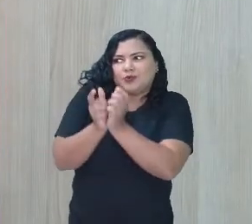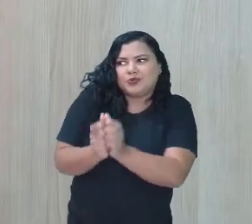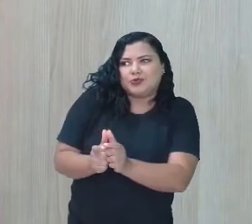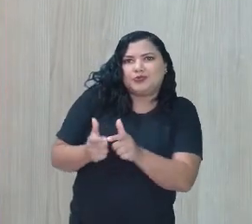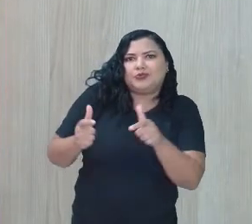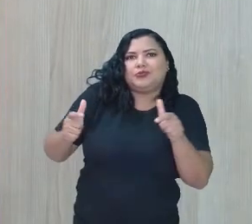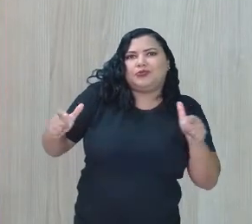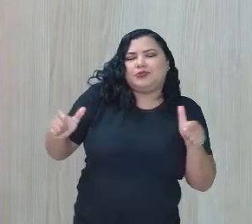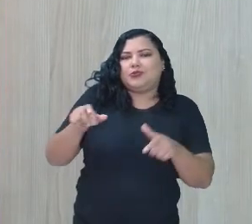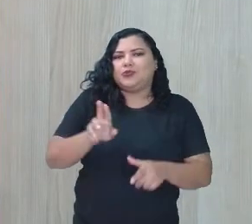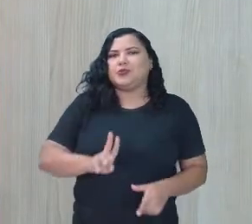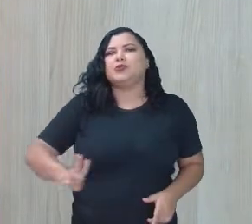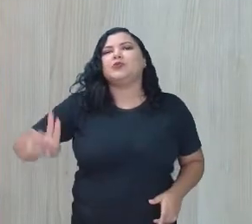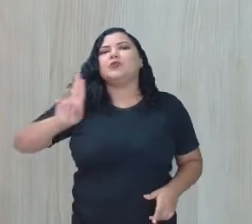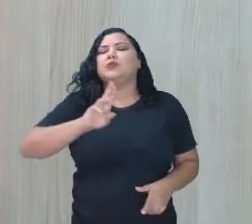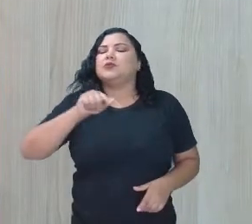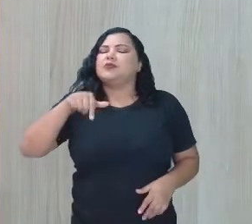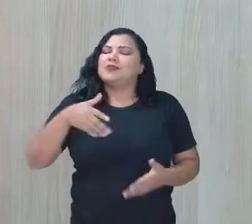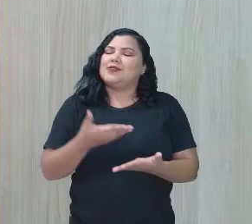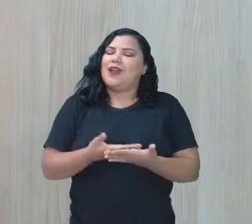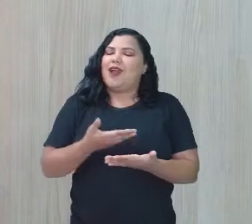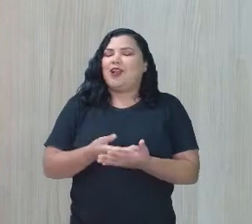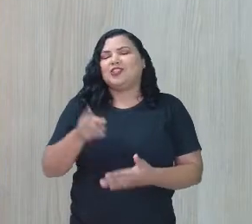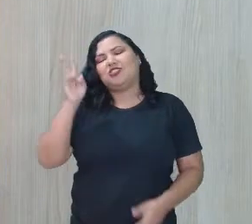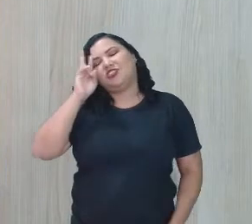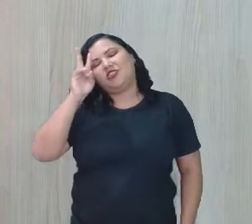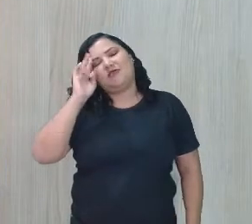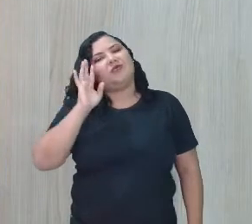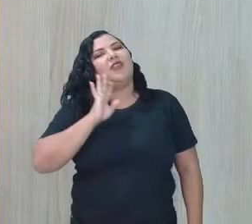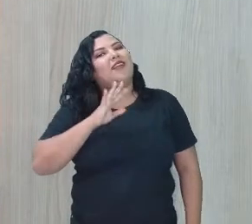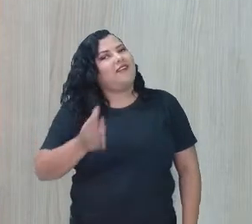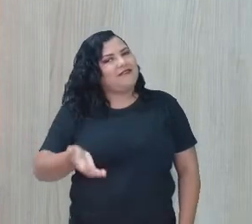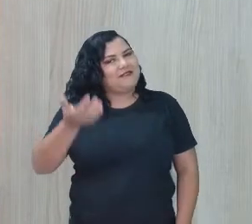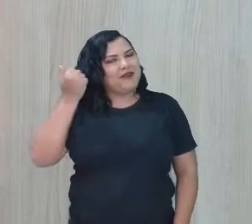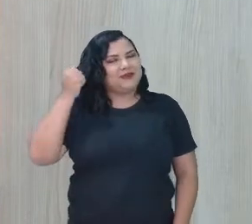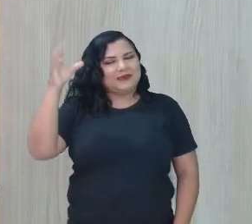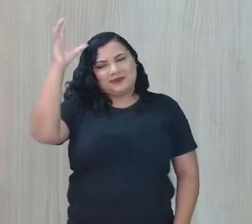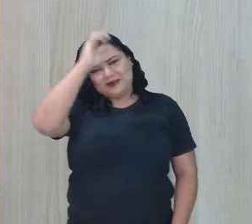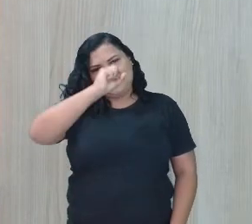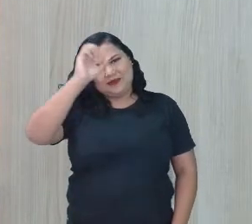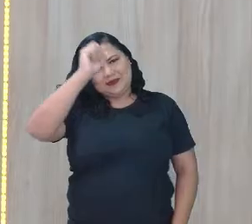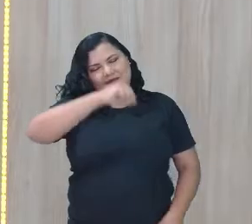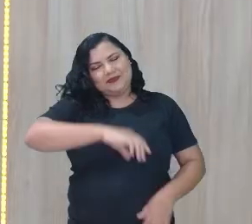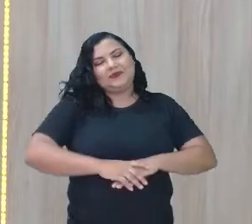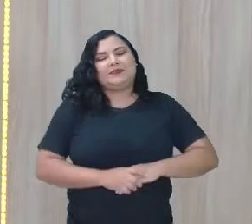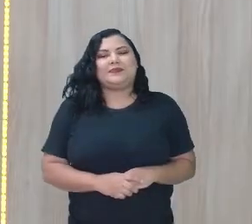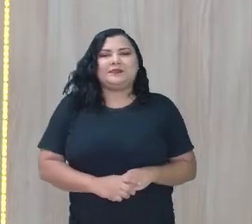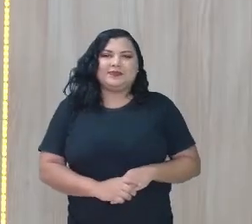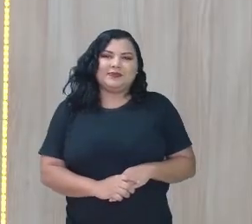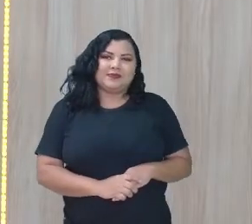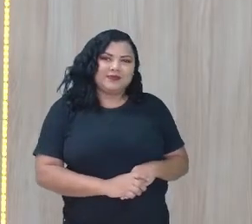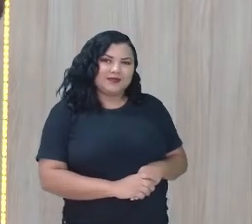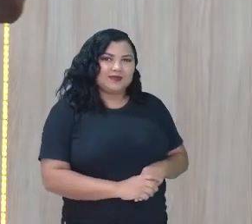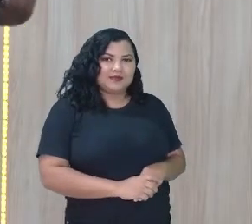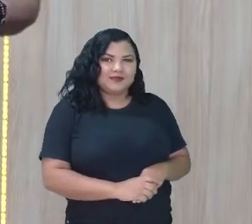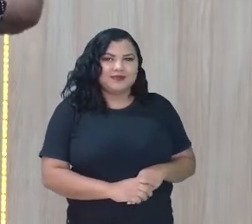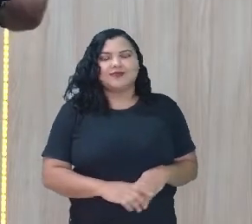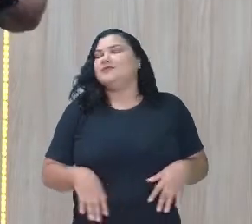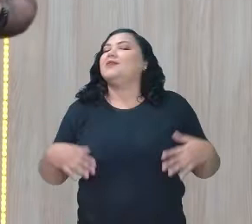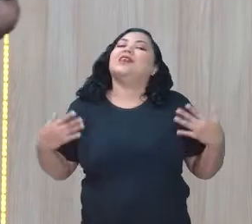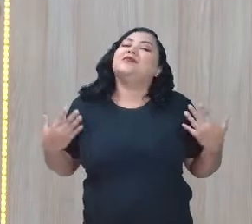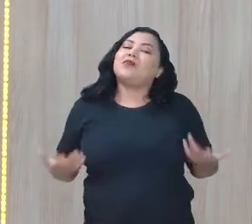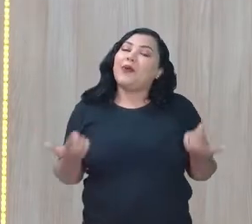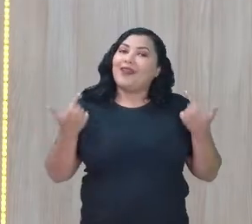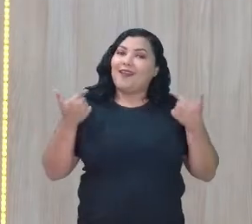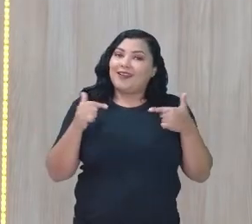estudar esse ano, né? Que aí as aulas de história realmente vão estar bombando aí, vamos embora, né? Aprender. E é engraçado, né, que quando a gente fala da